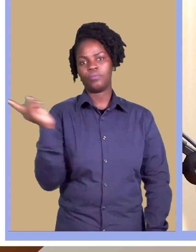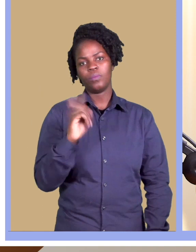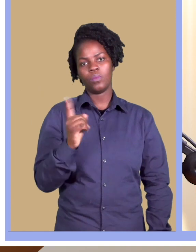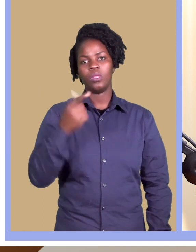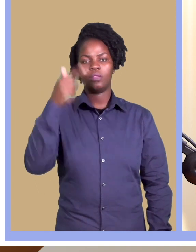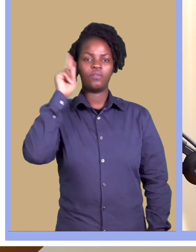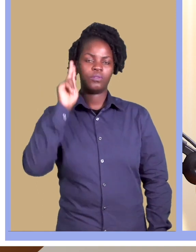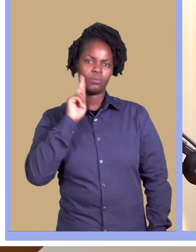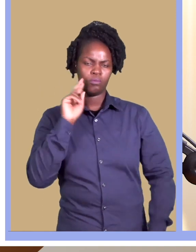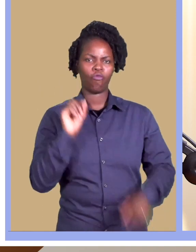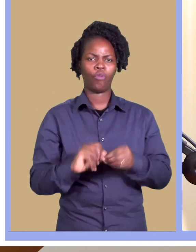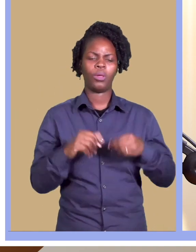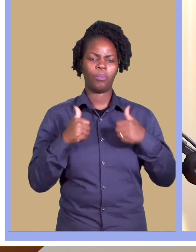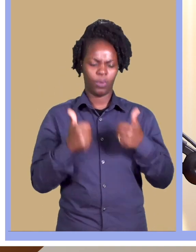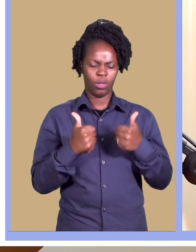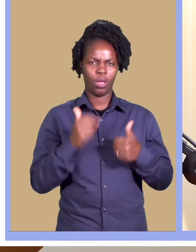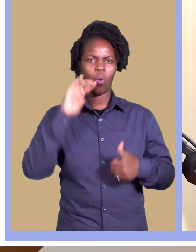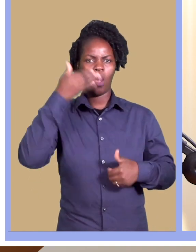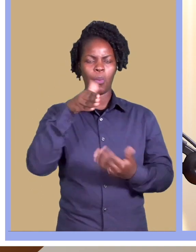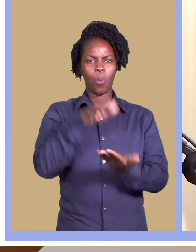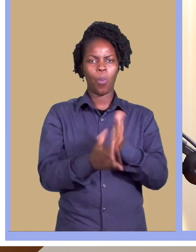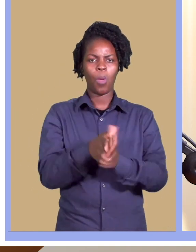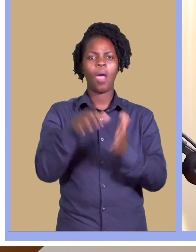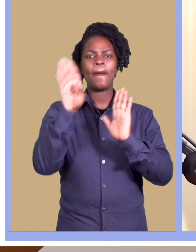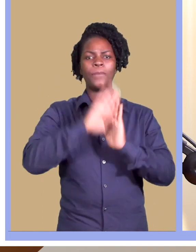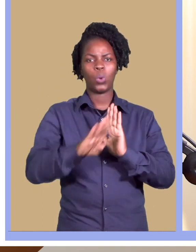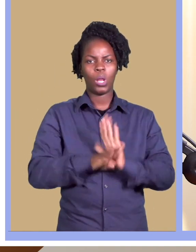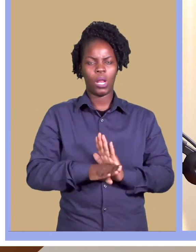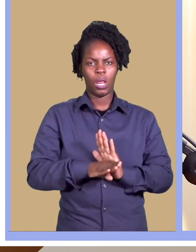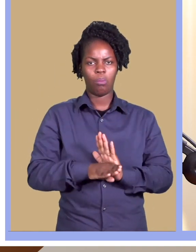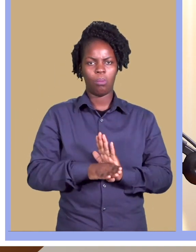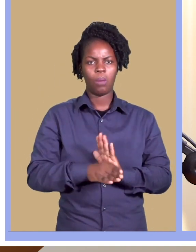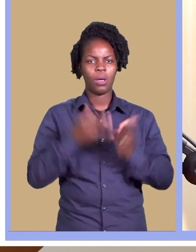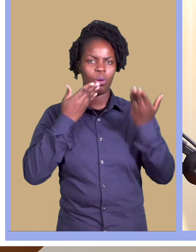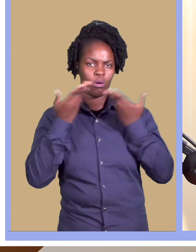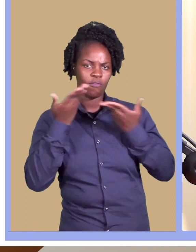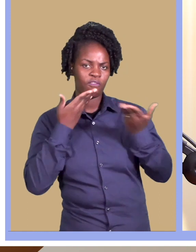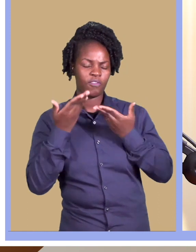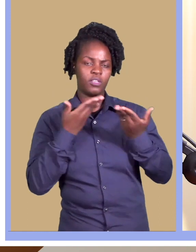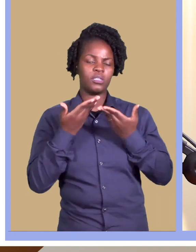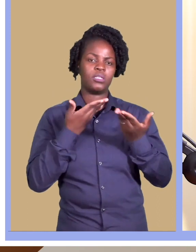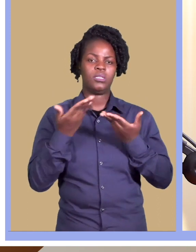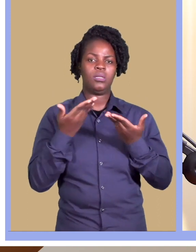espaço onde podemos dialogar, trocar ideias e